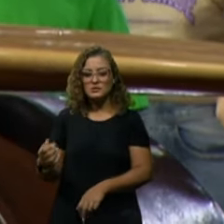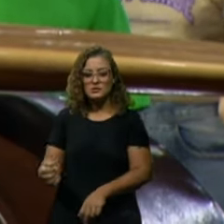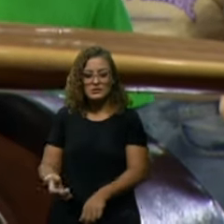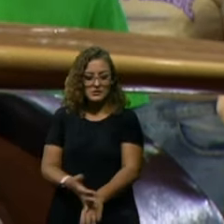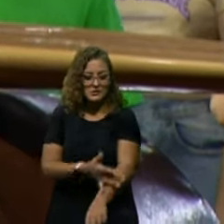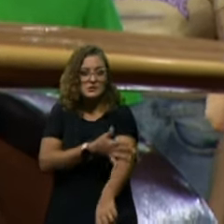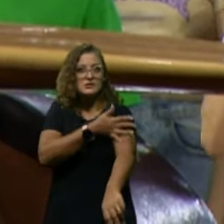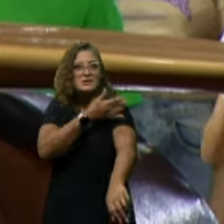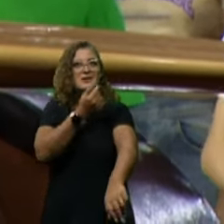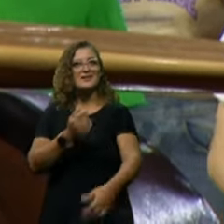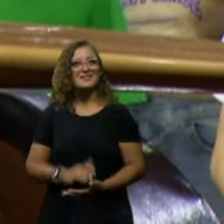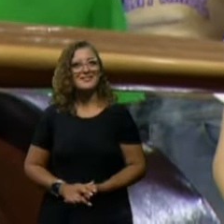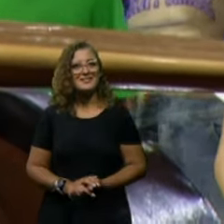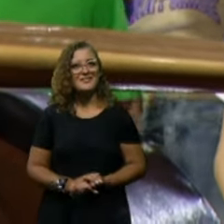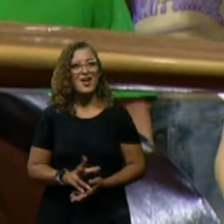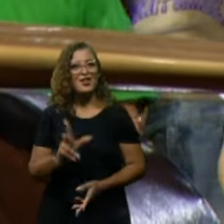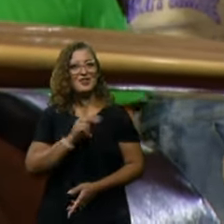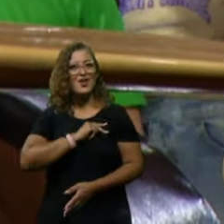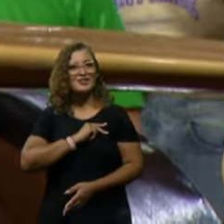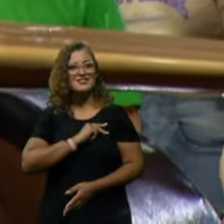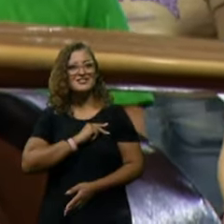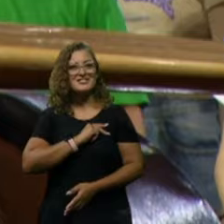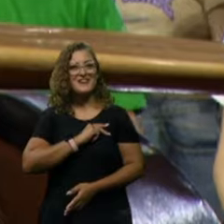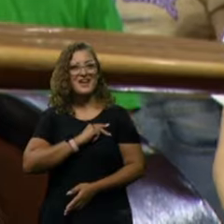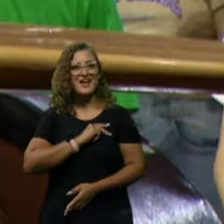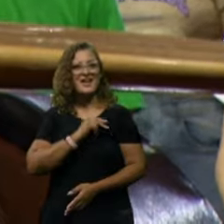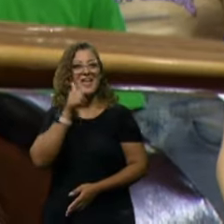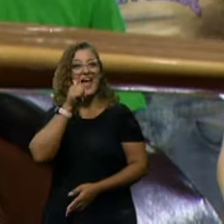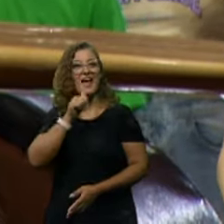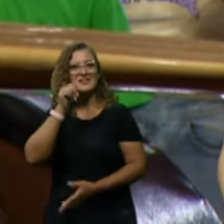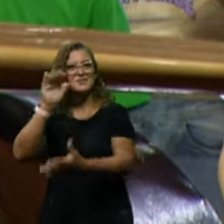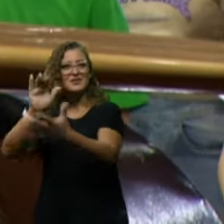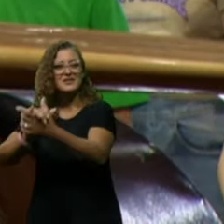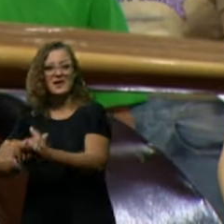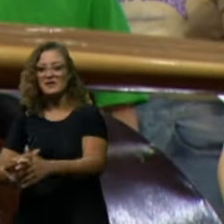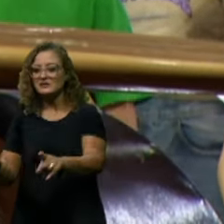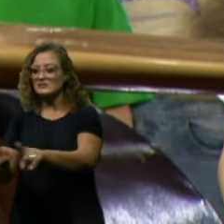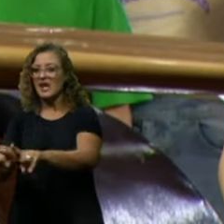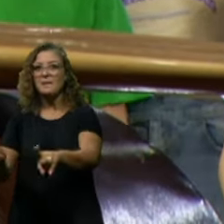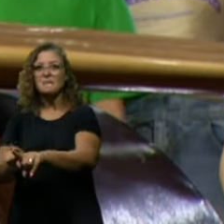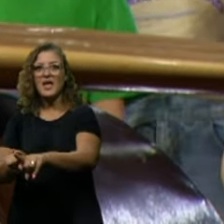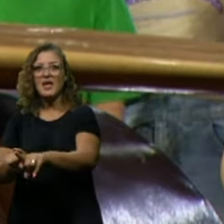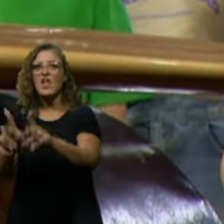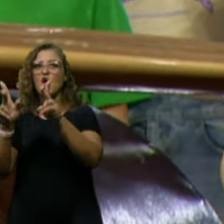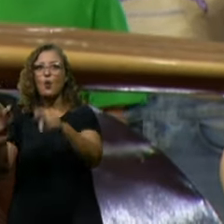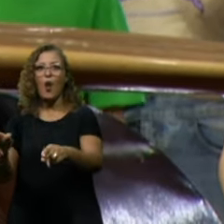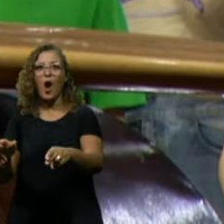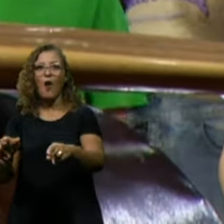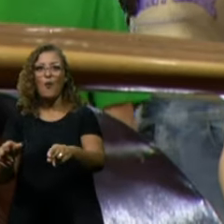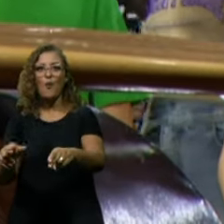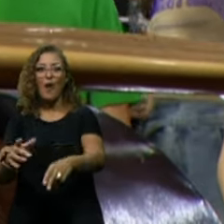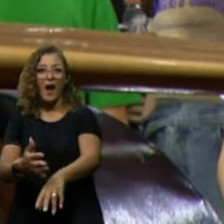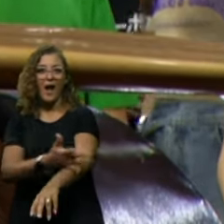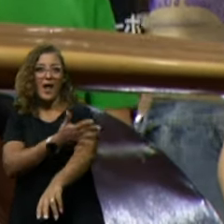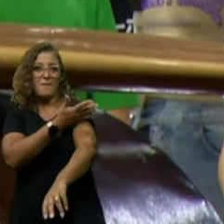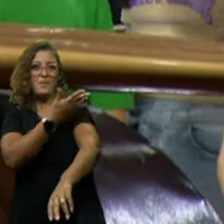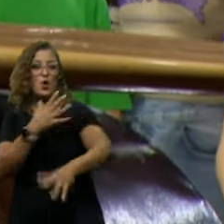arrepiei todo e a Valentina tornando esposa falou carro aqui o até o meu suvaco